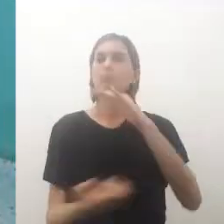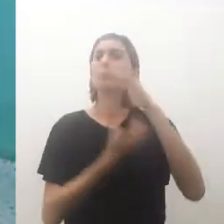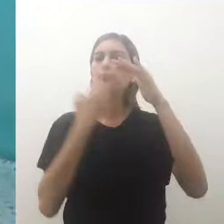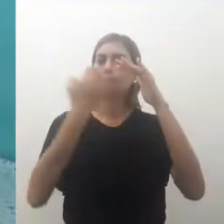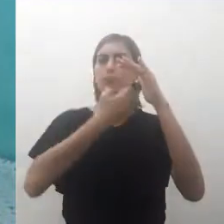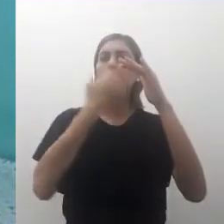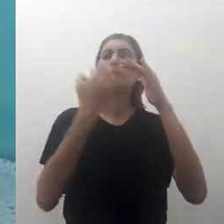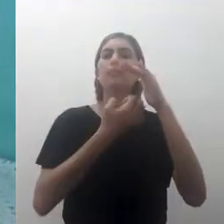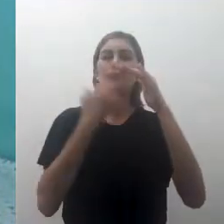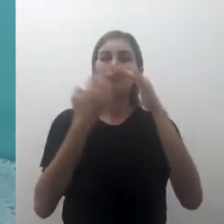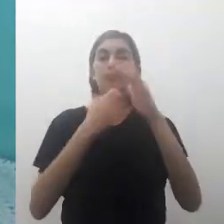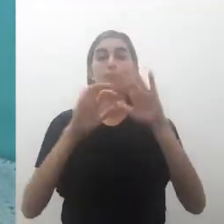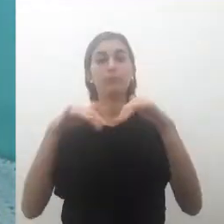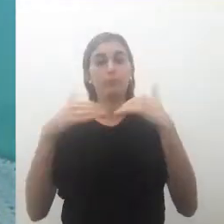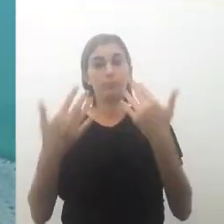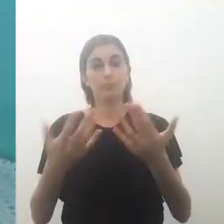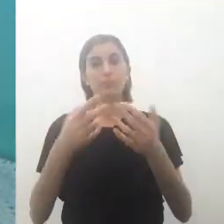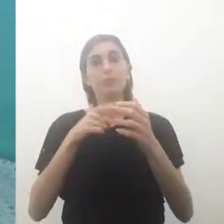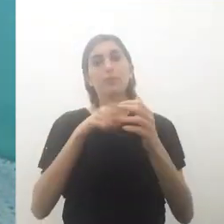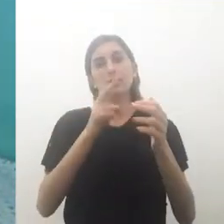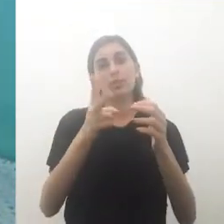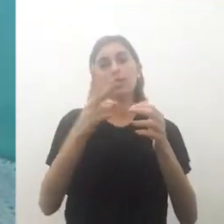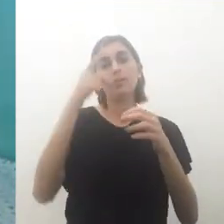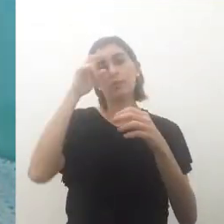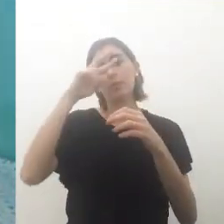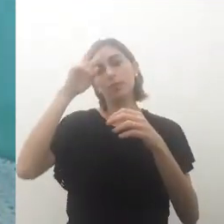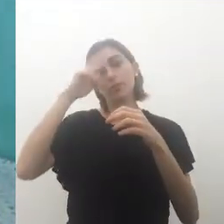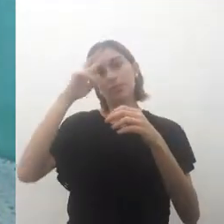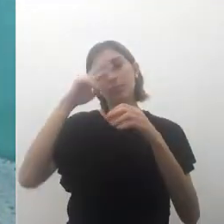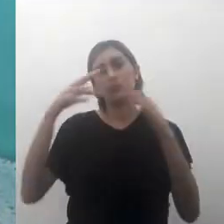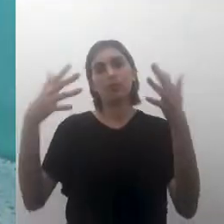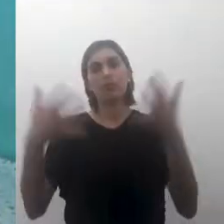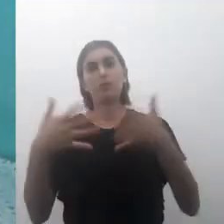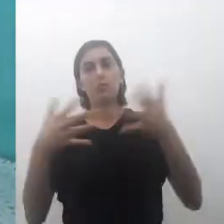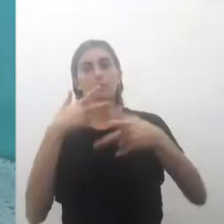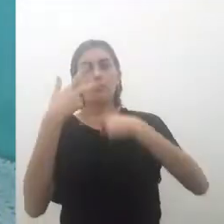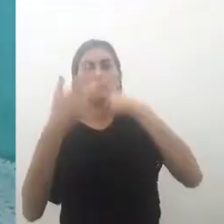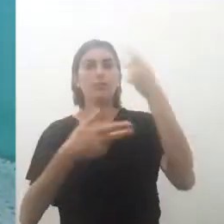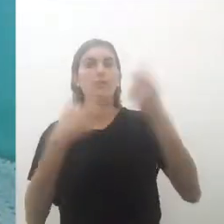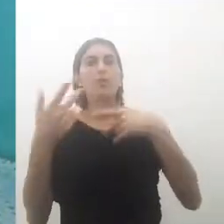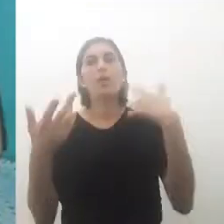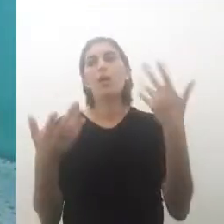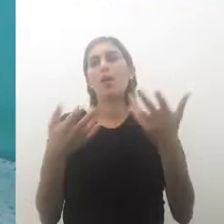objetivos da organização em si. Então, sempre quando você lembrar